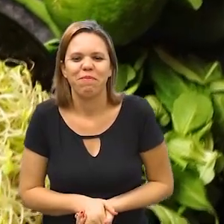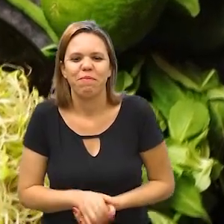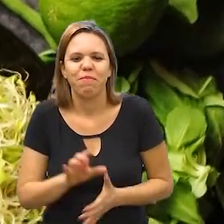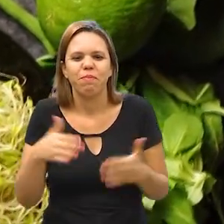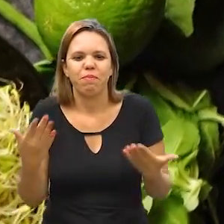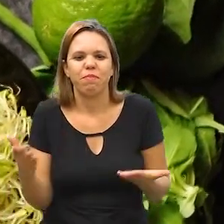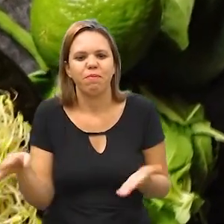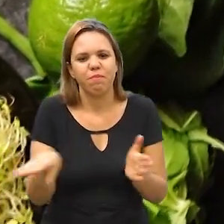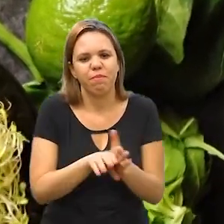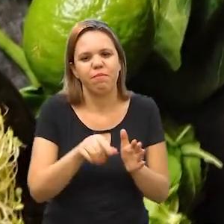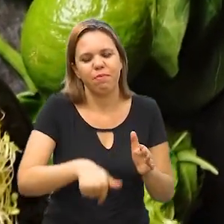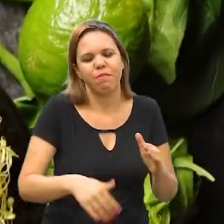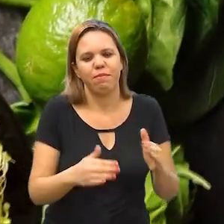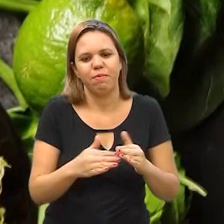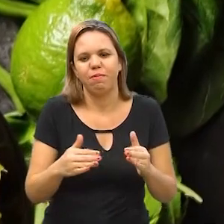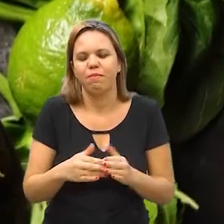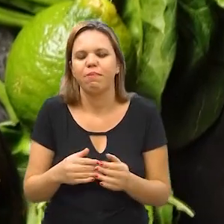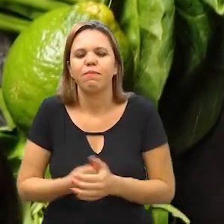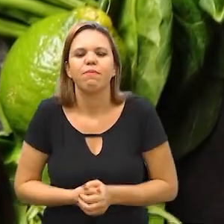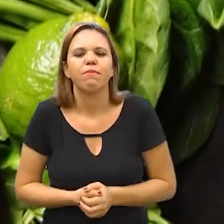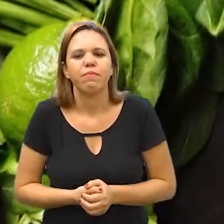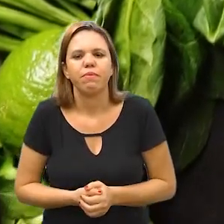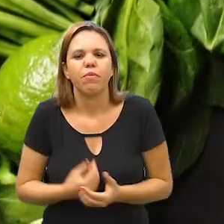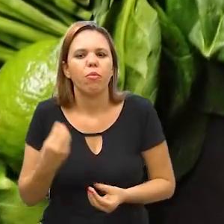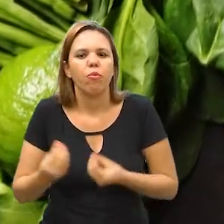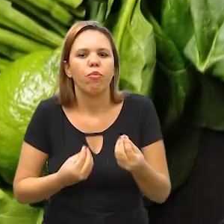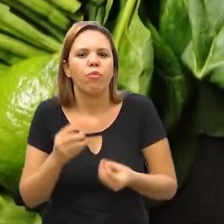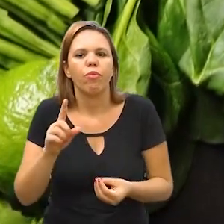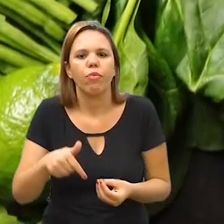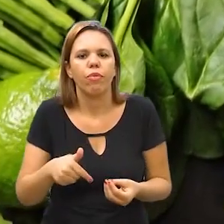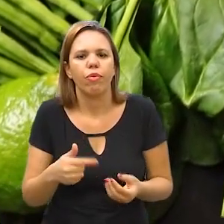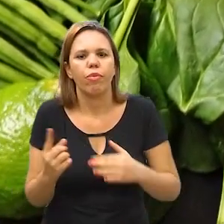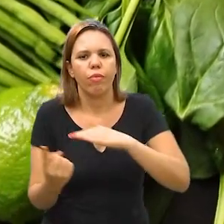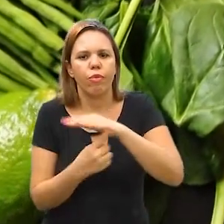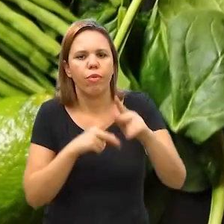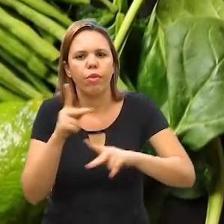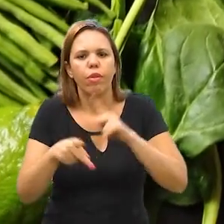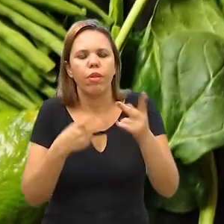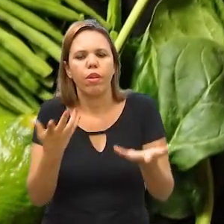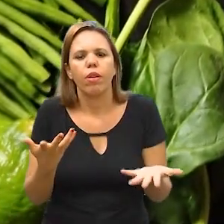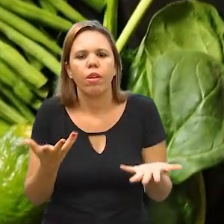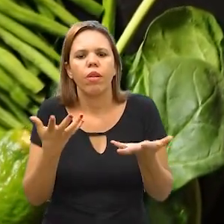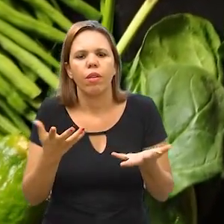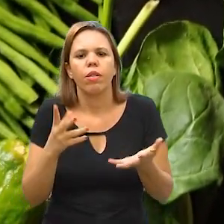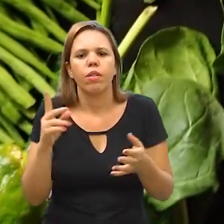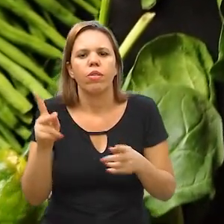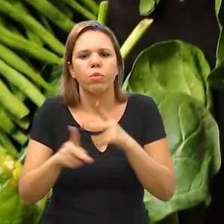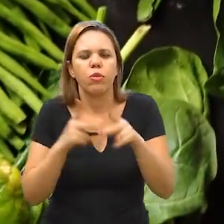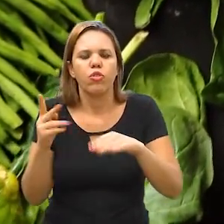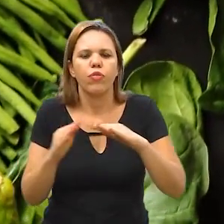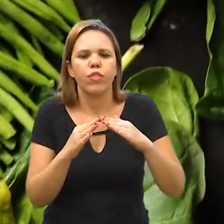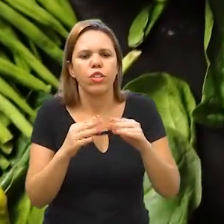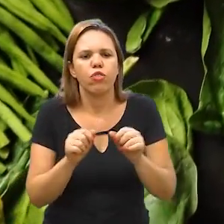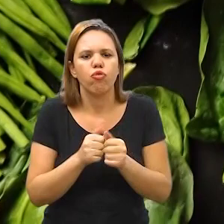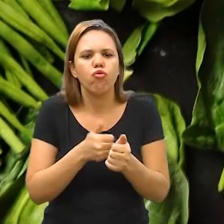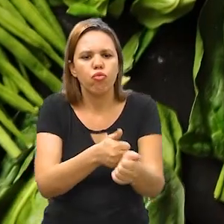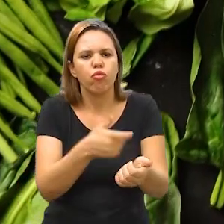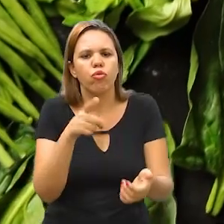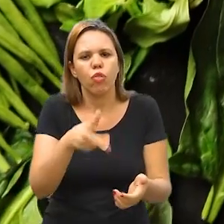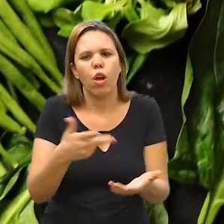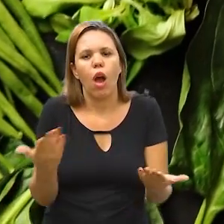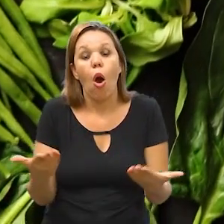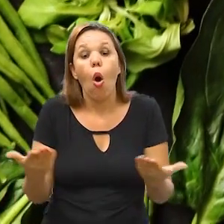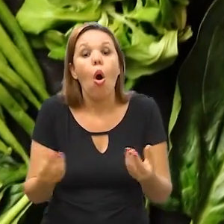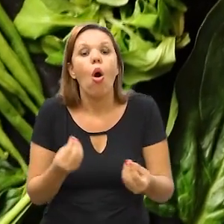você trouxe o negócio para sua casa, como que era a sua clientela? Quem eram aqueles clientes que vieram com você e como está